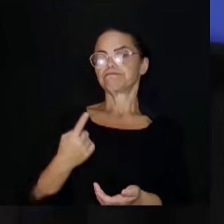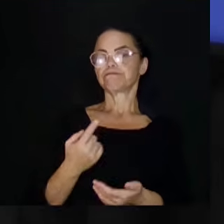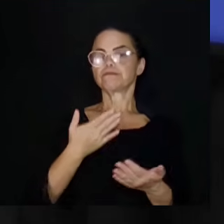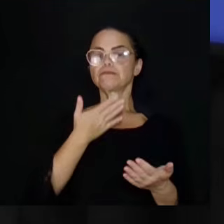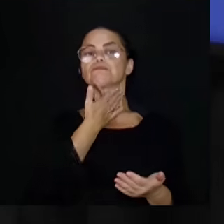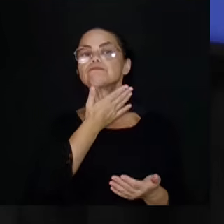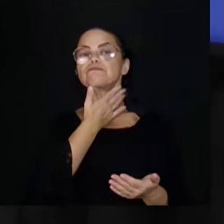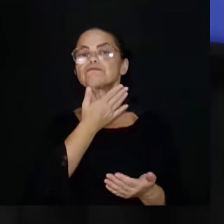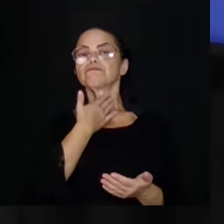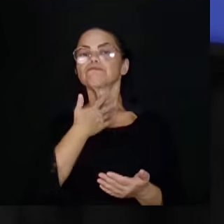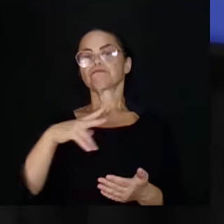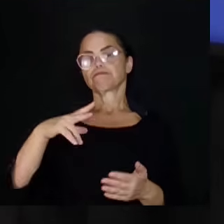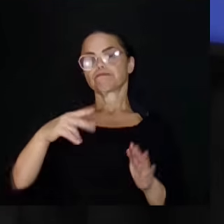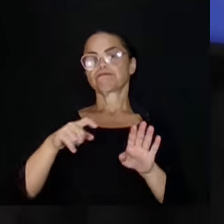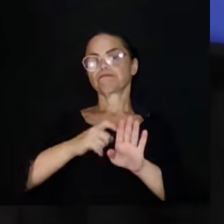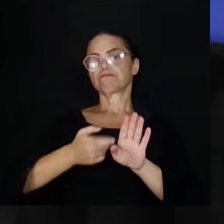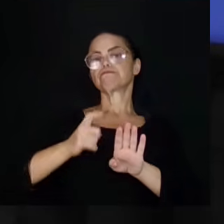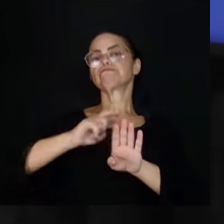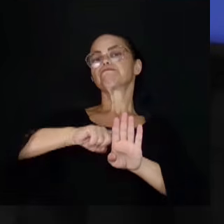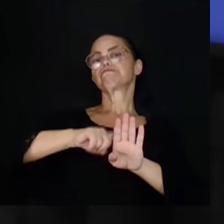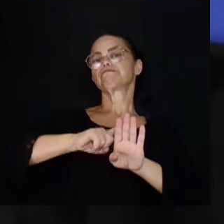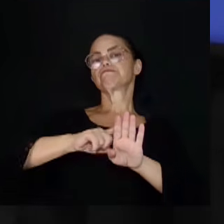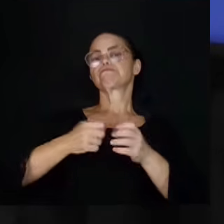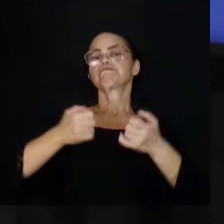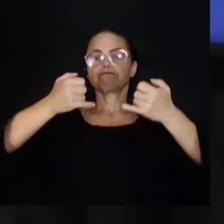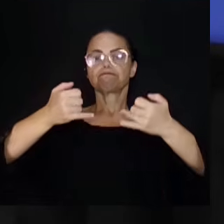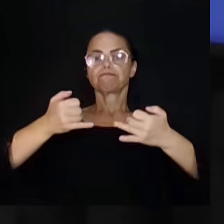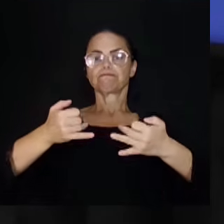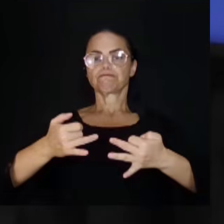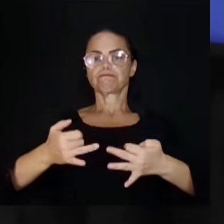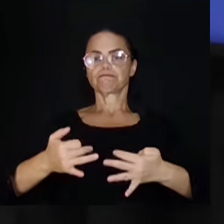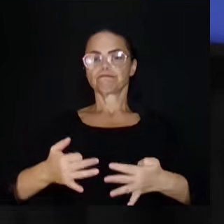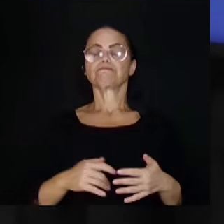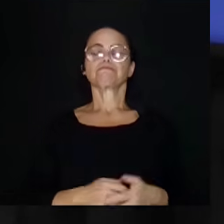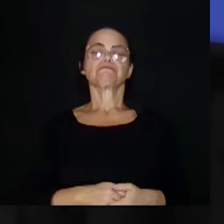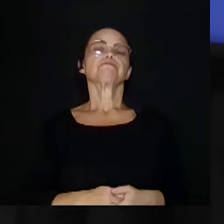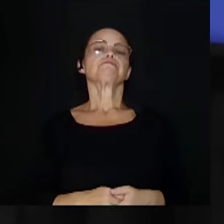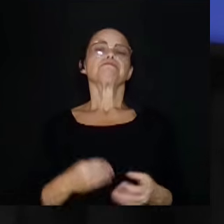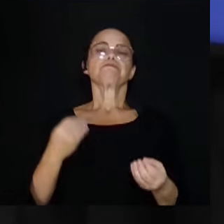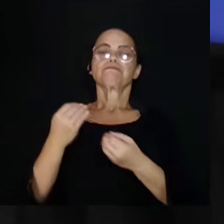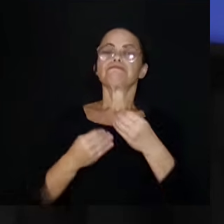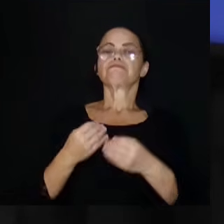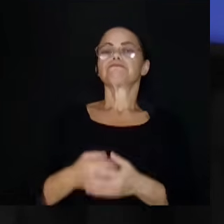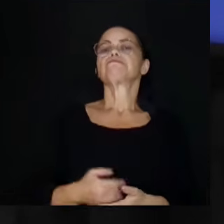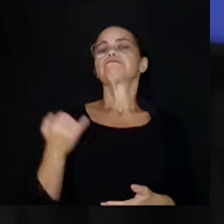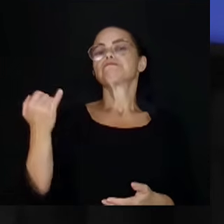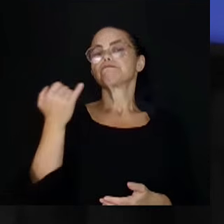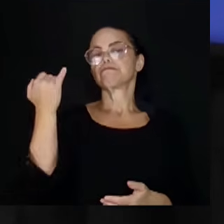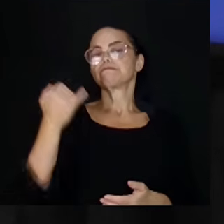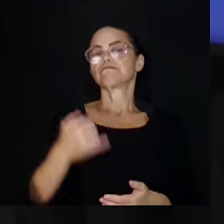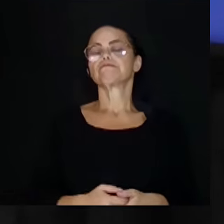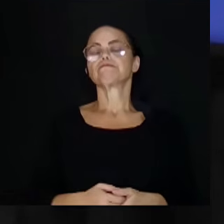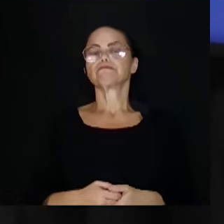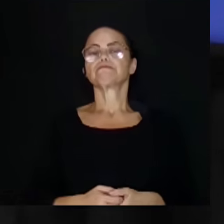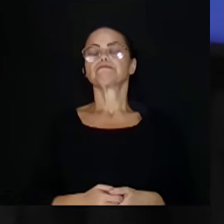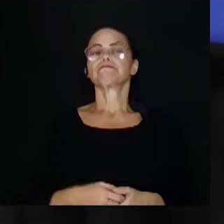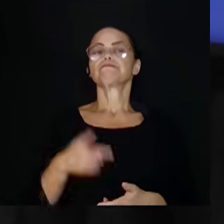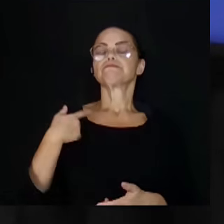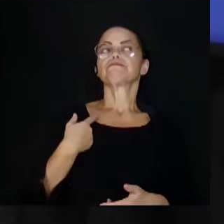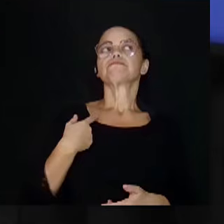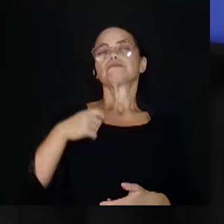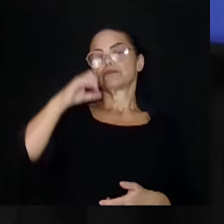né, você traz como um elemento muito importante na sua formação a sua